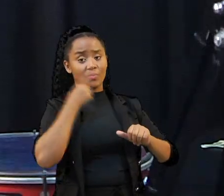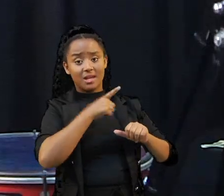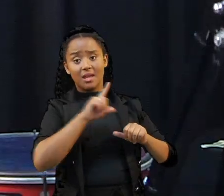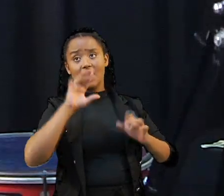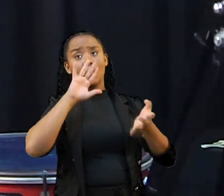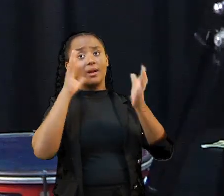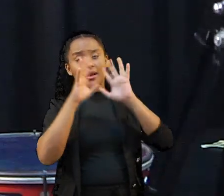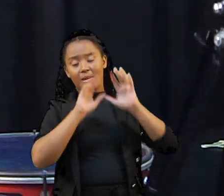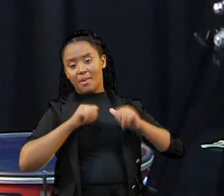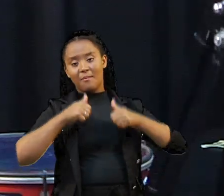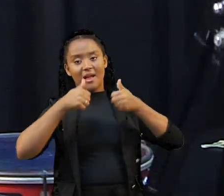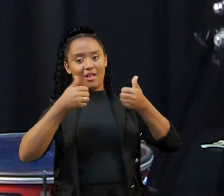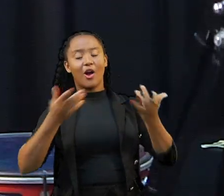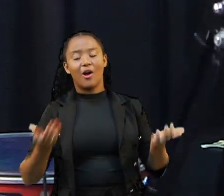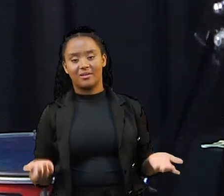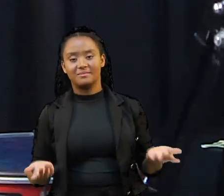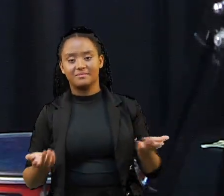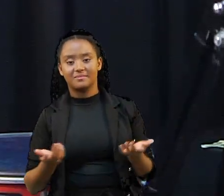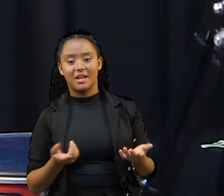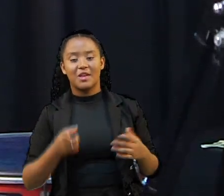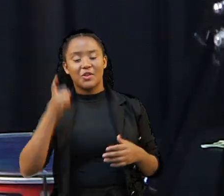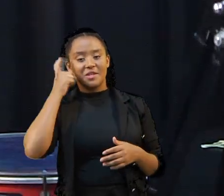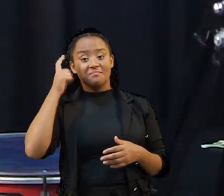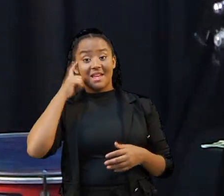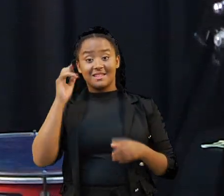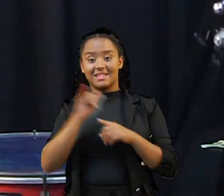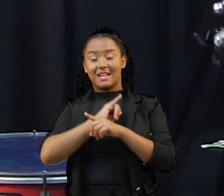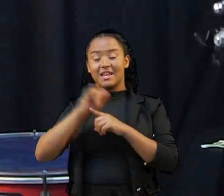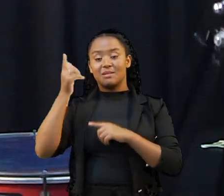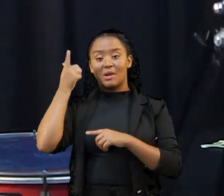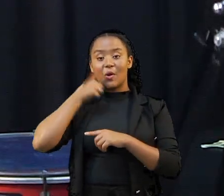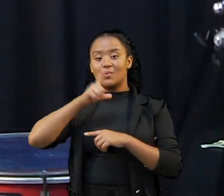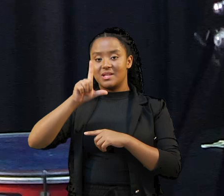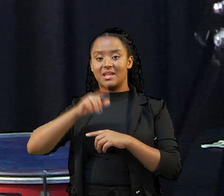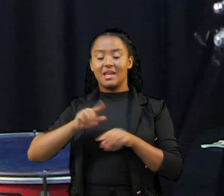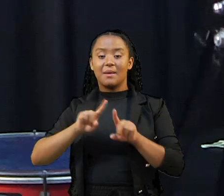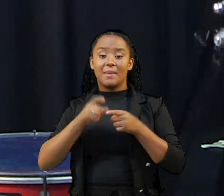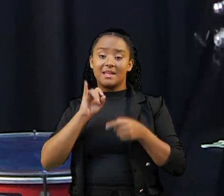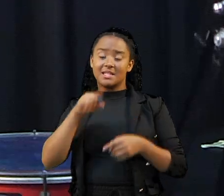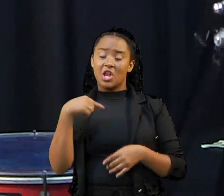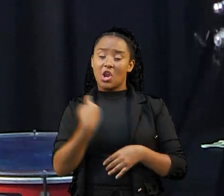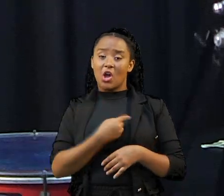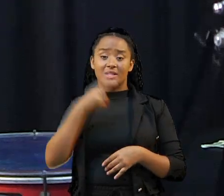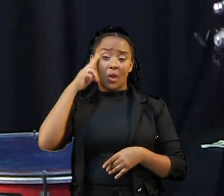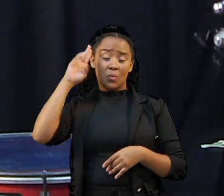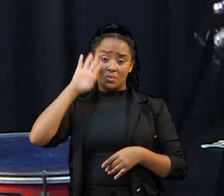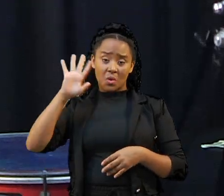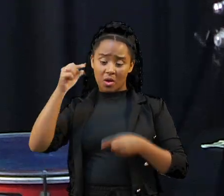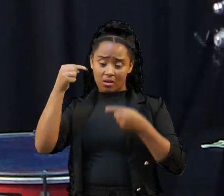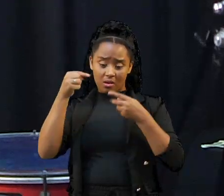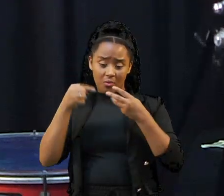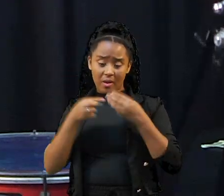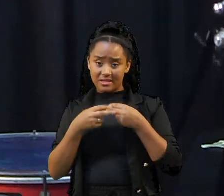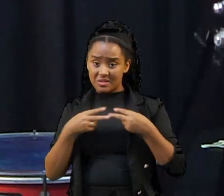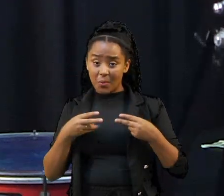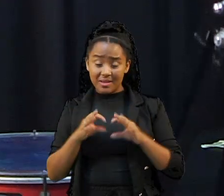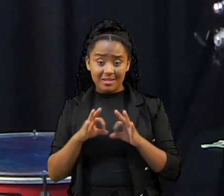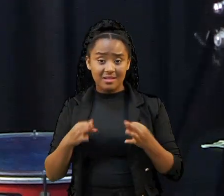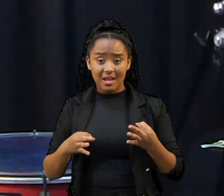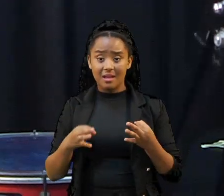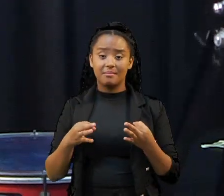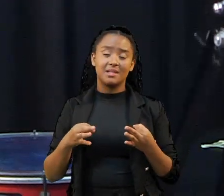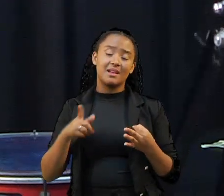direcionamentos que levem para que isso seja assim, e a gente pensa alternativa. Mas se a gente não sonha, a gente não pensa alternativa.